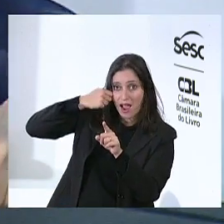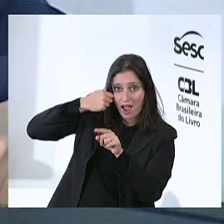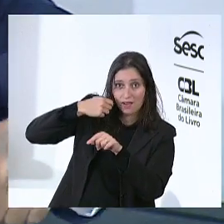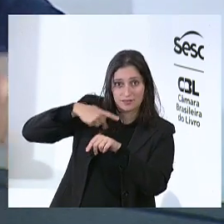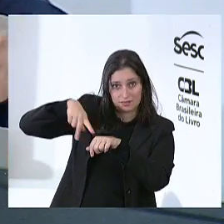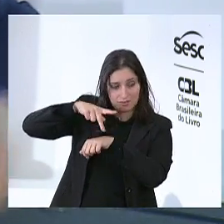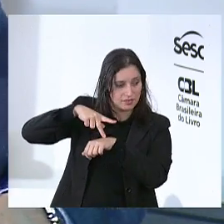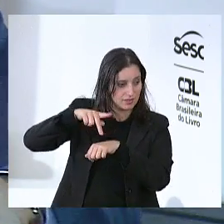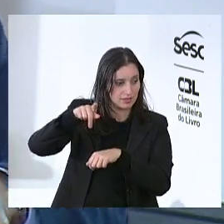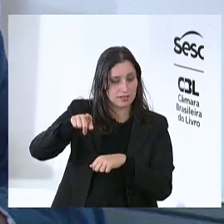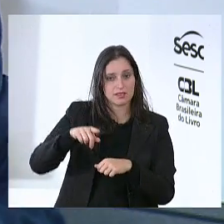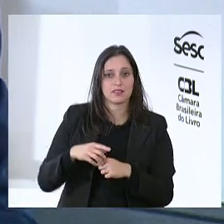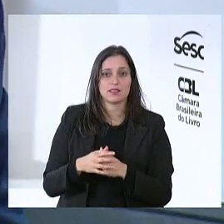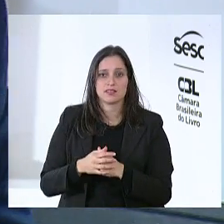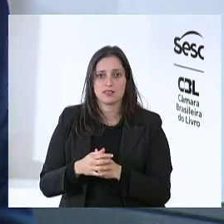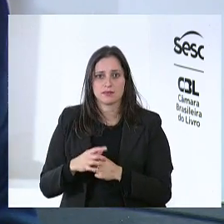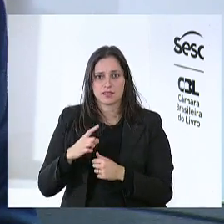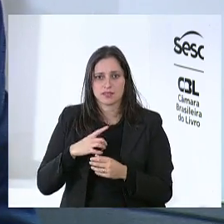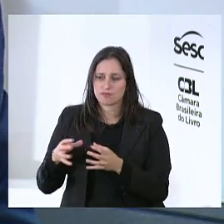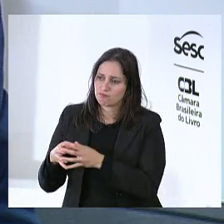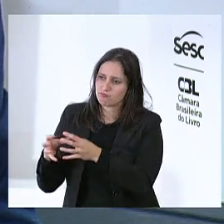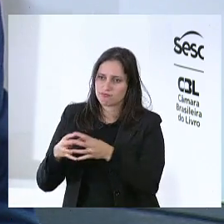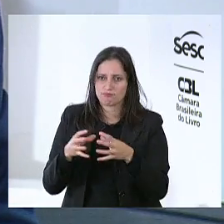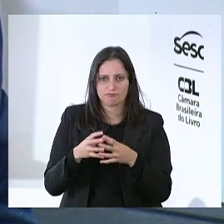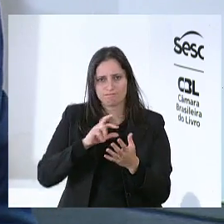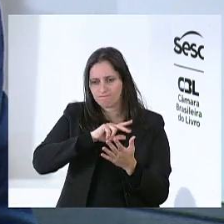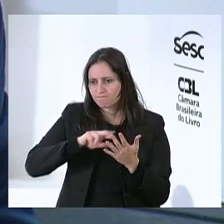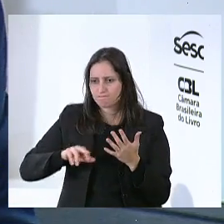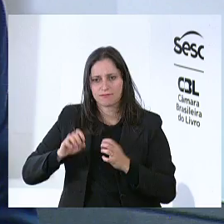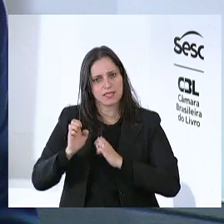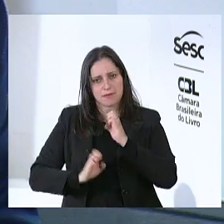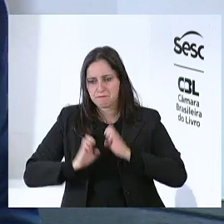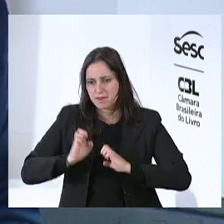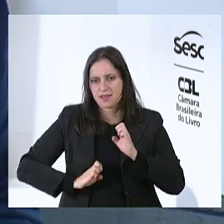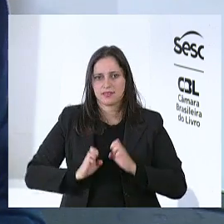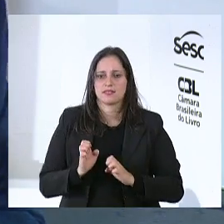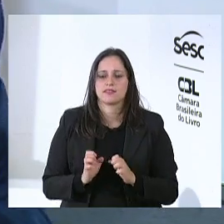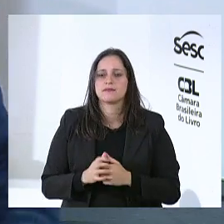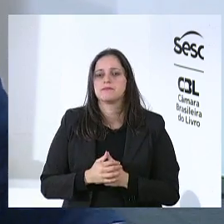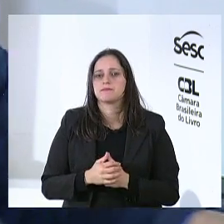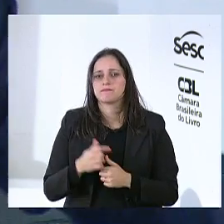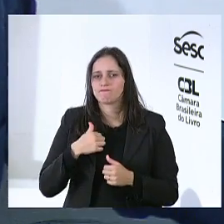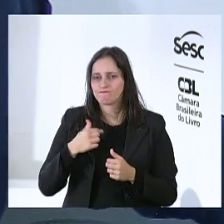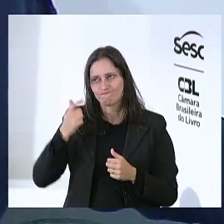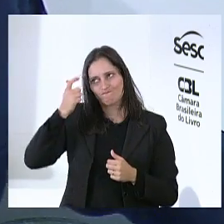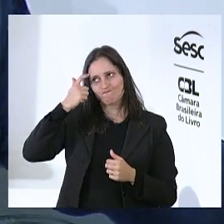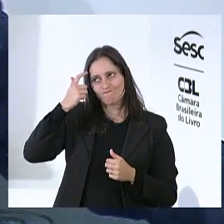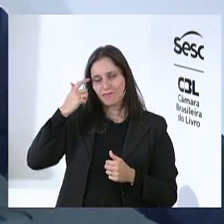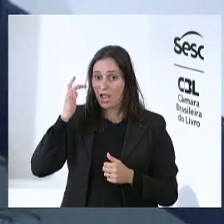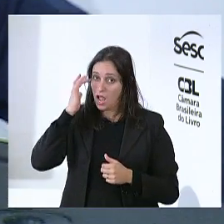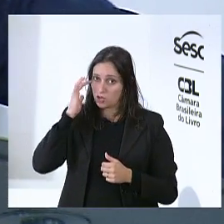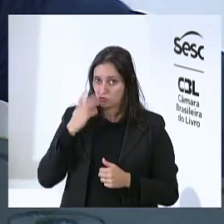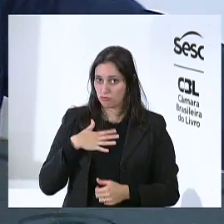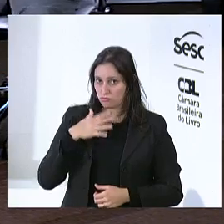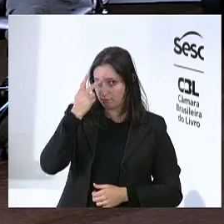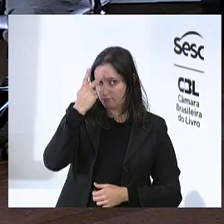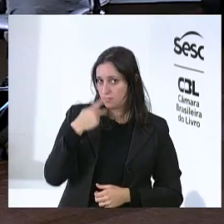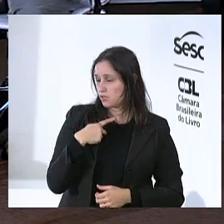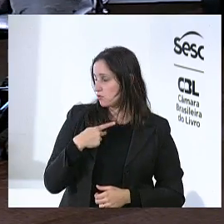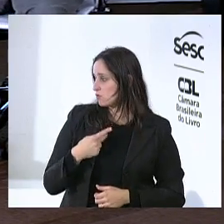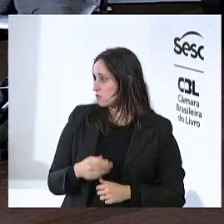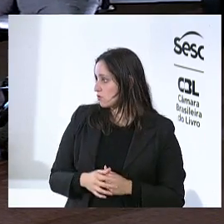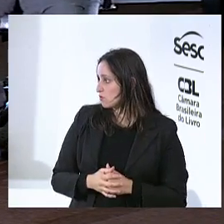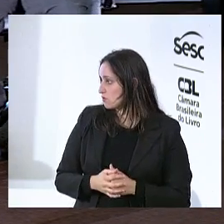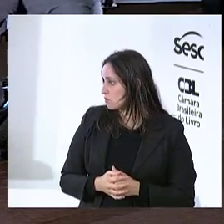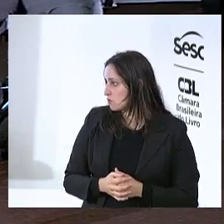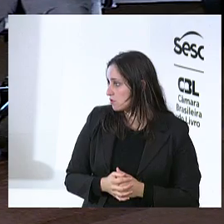muitas estruturas empresariais. Né? Eu acho, para mim, aí eu volto nessa, no argumento do